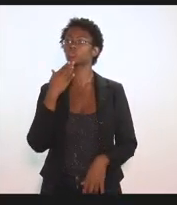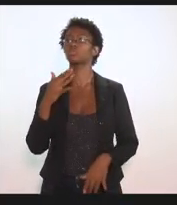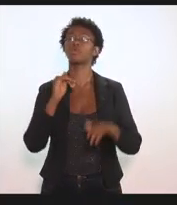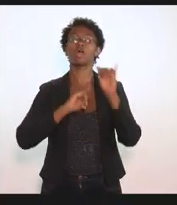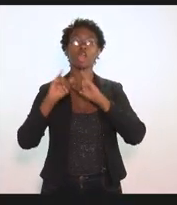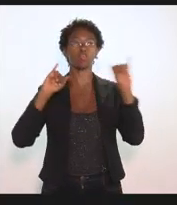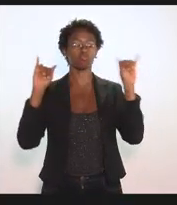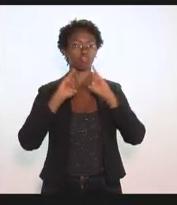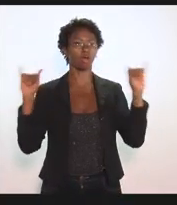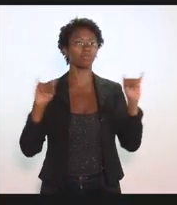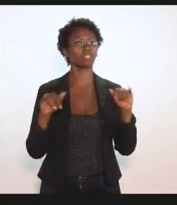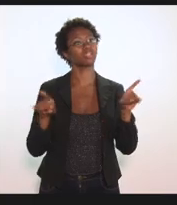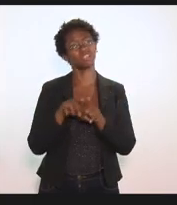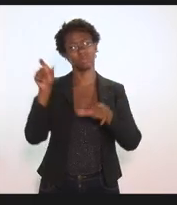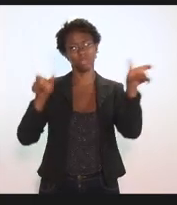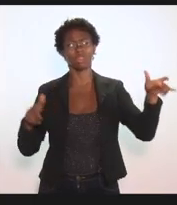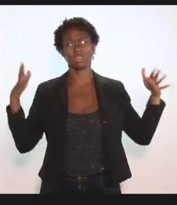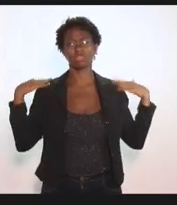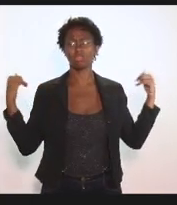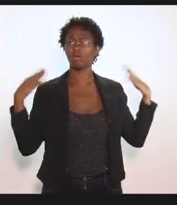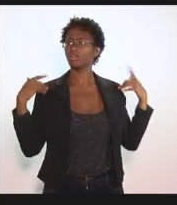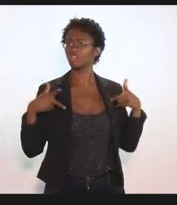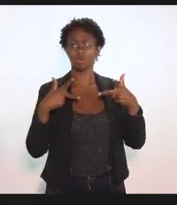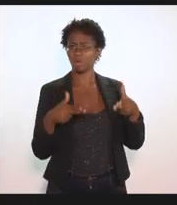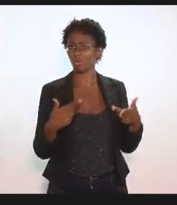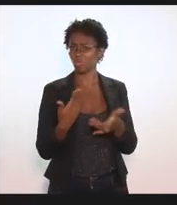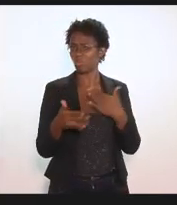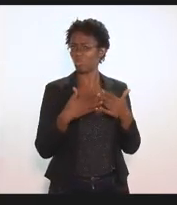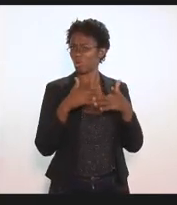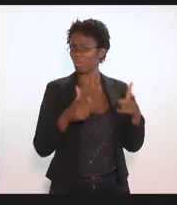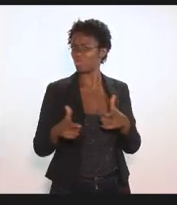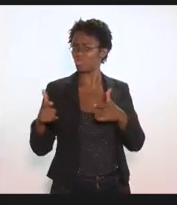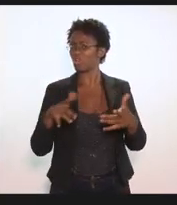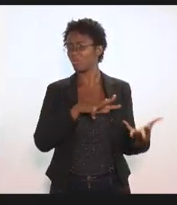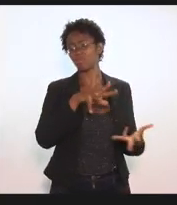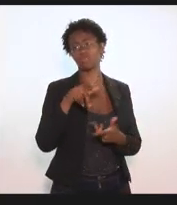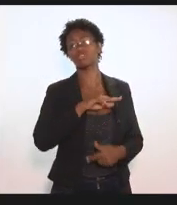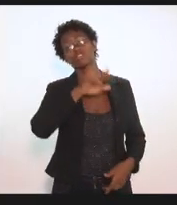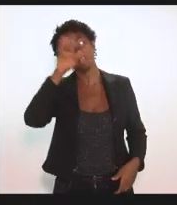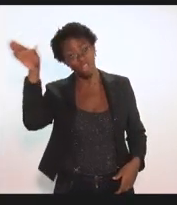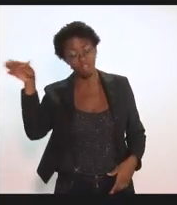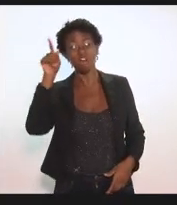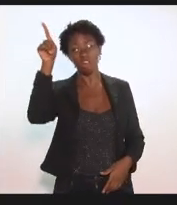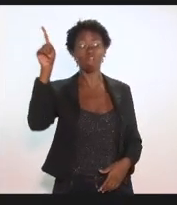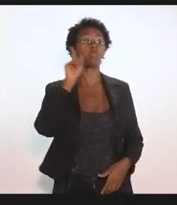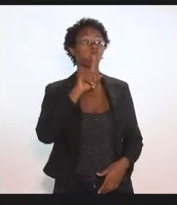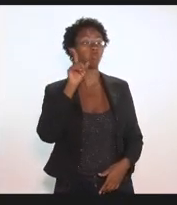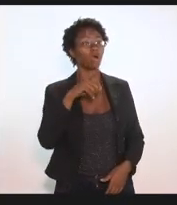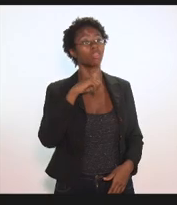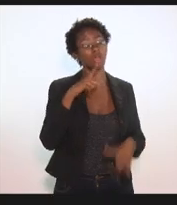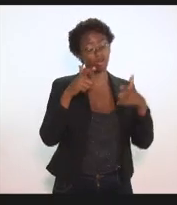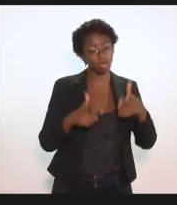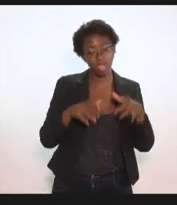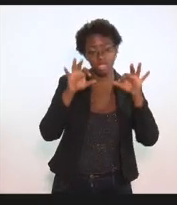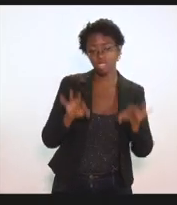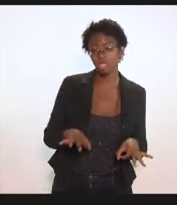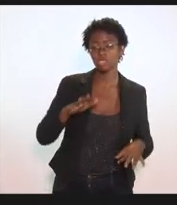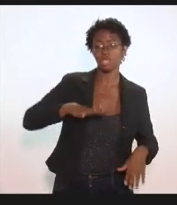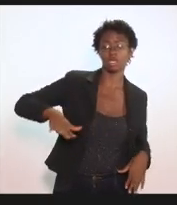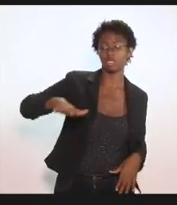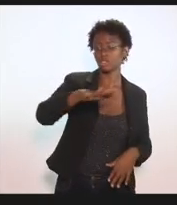aos turistas, como em qualquer lugar do mundo acontece. Você vai a Nova York e você tem as estações, o local ali, que é a